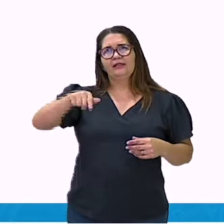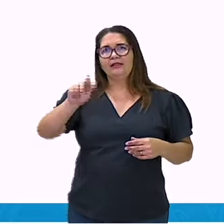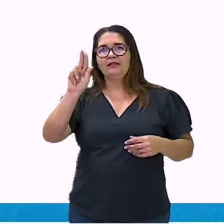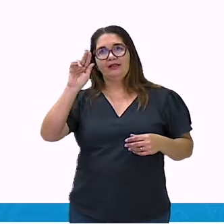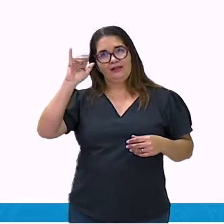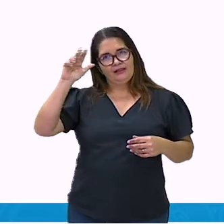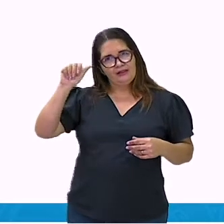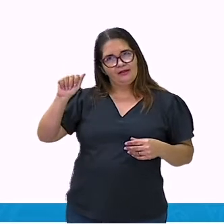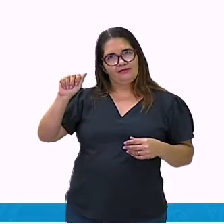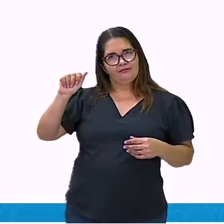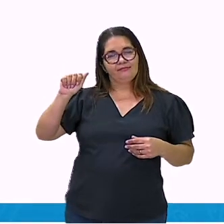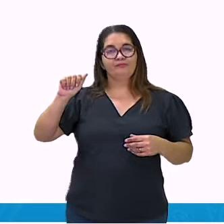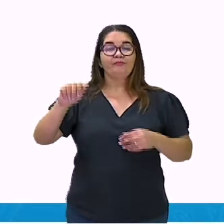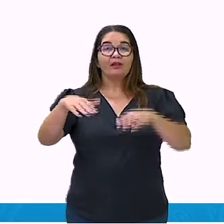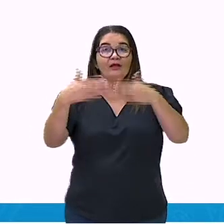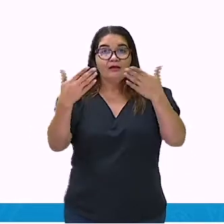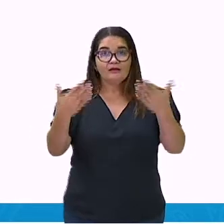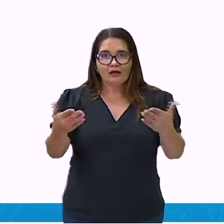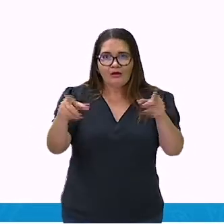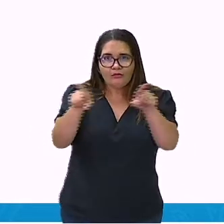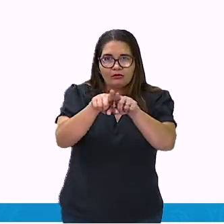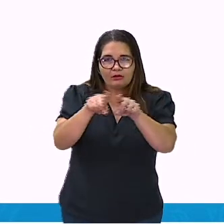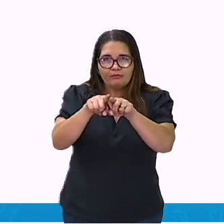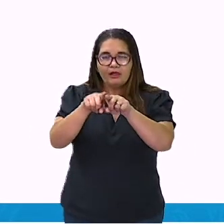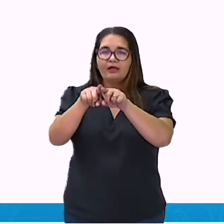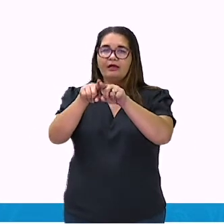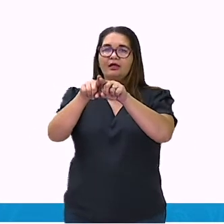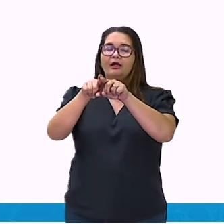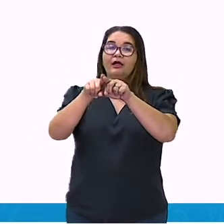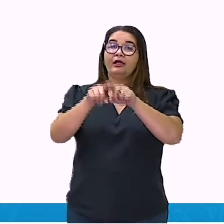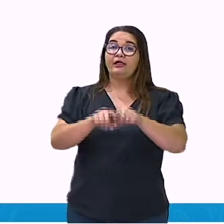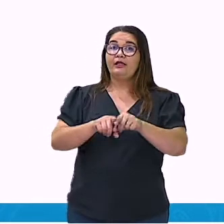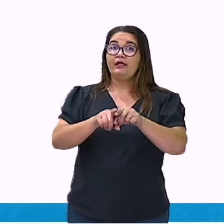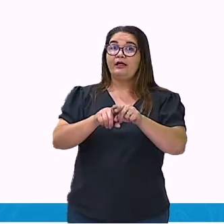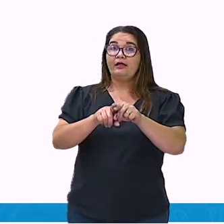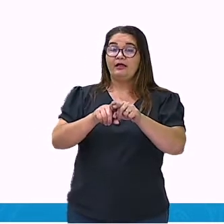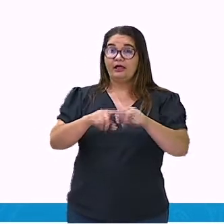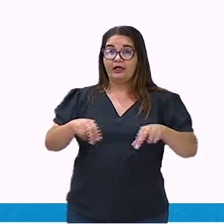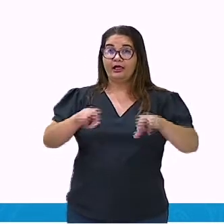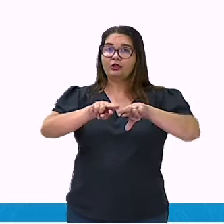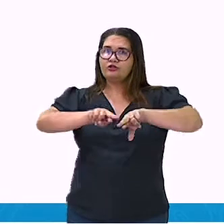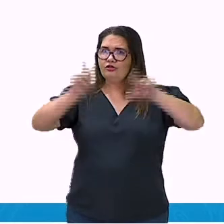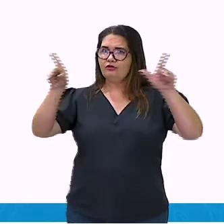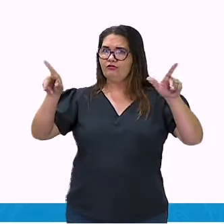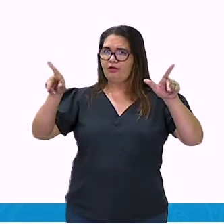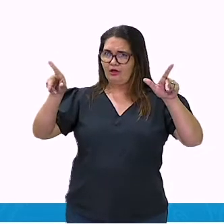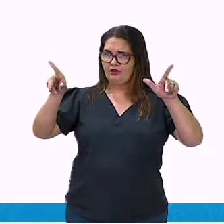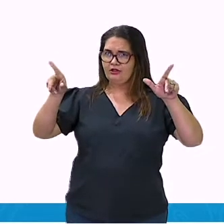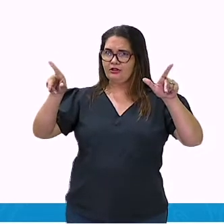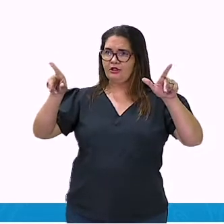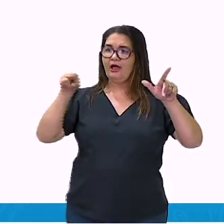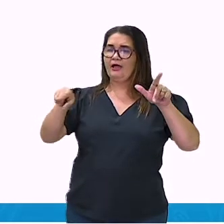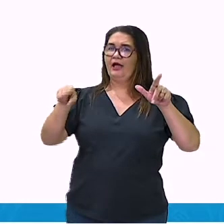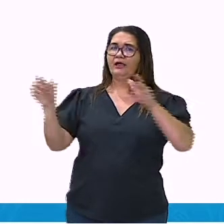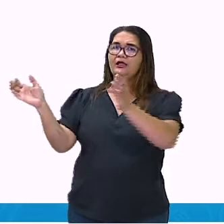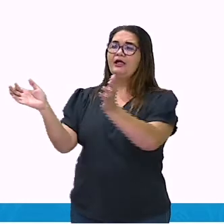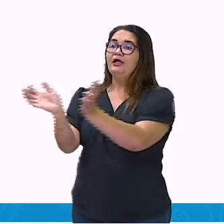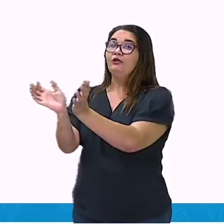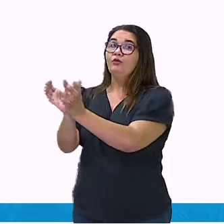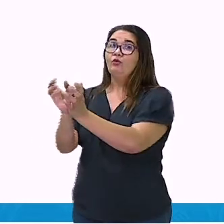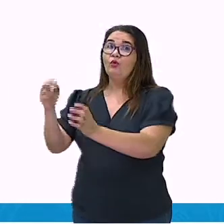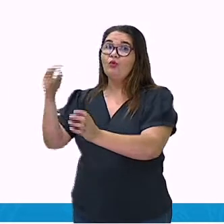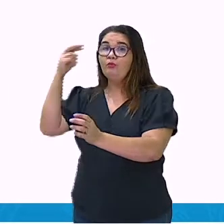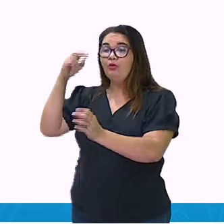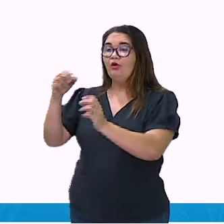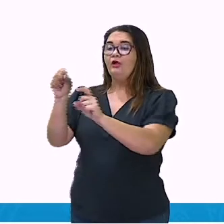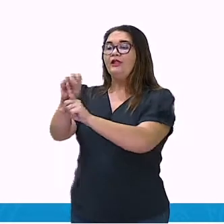dos outros. Diferentemente, como nós vimos, nas sociedades igualitárias, que eram compostas